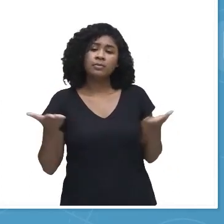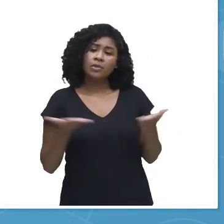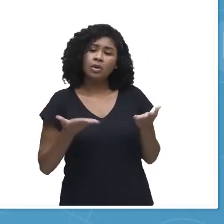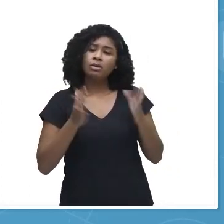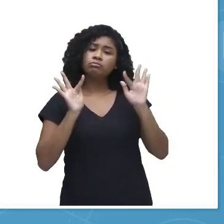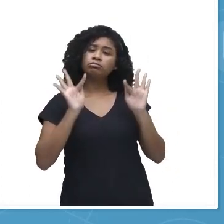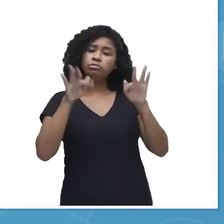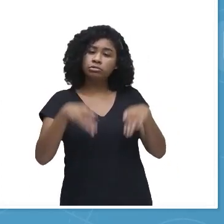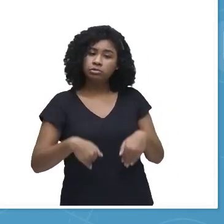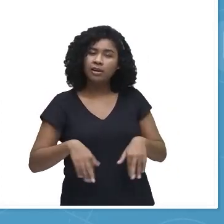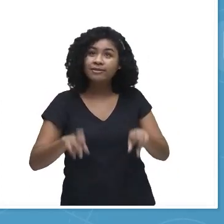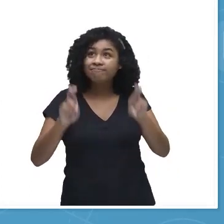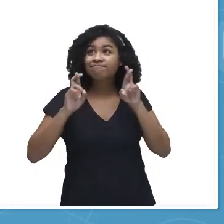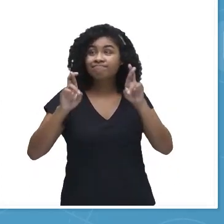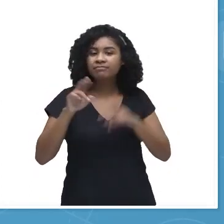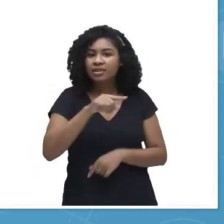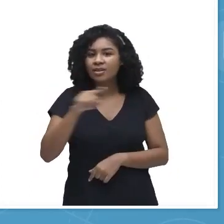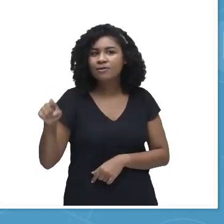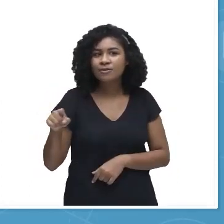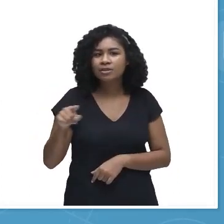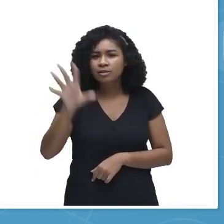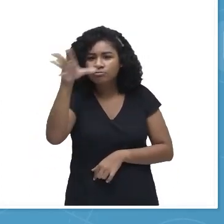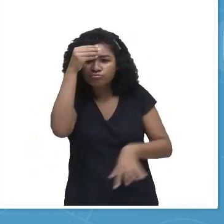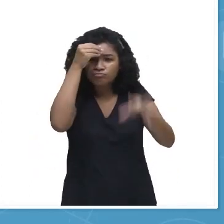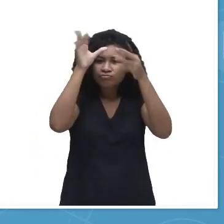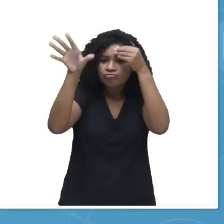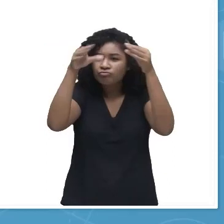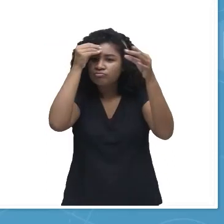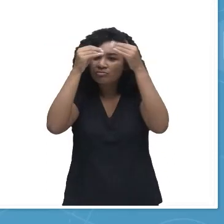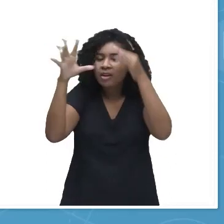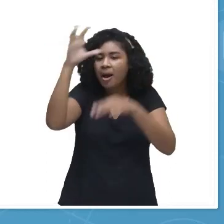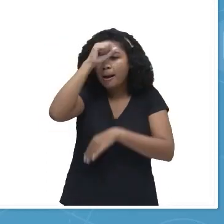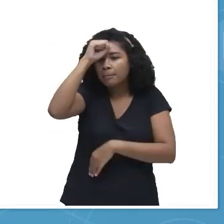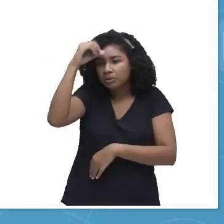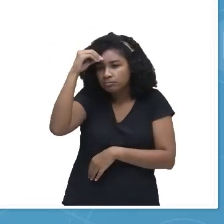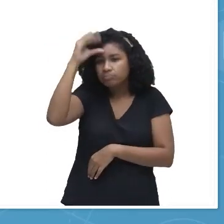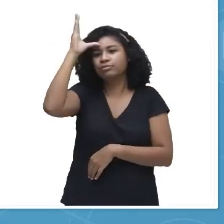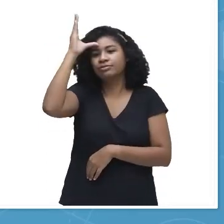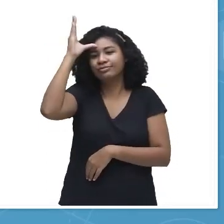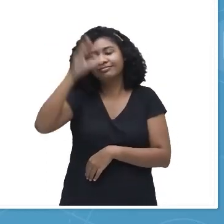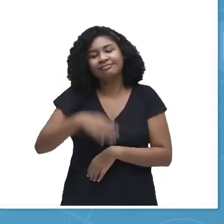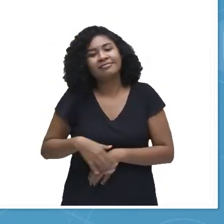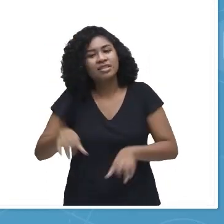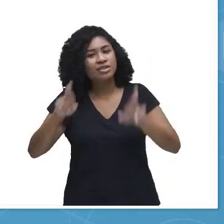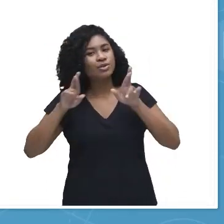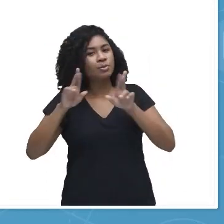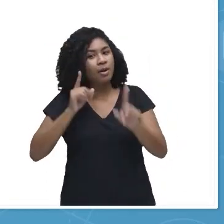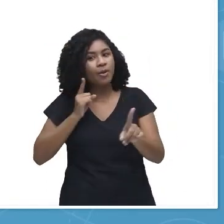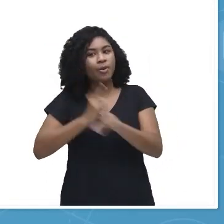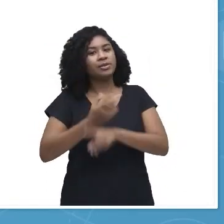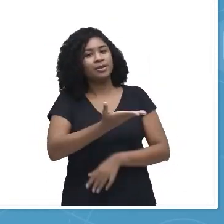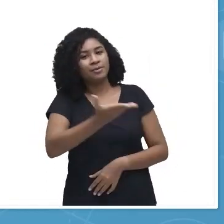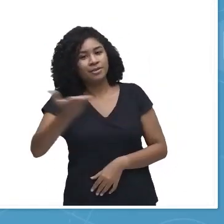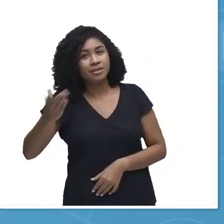hoje. Espero que vocês tenham assimilado um pouco do conteúdo e espero que vejam vocês aqui